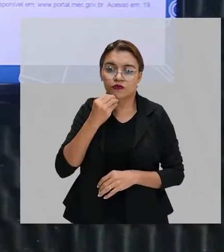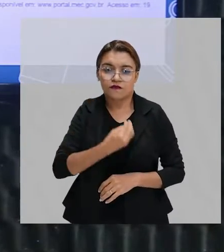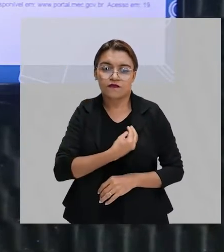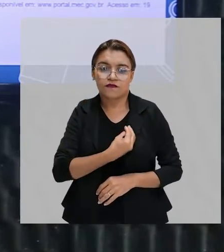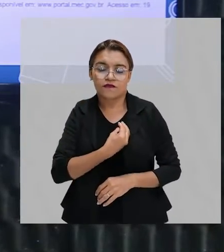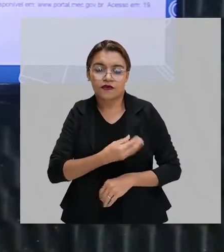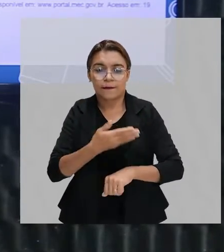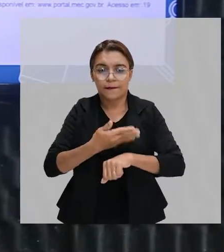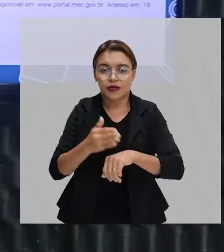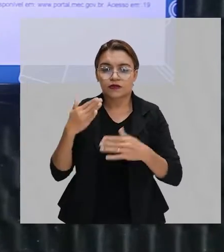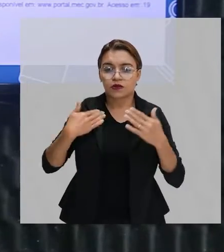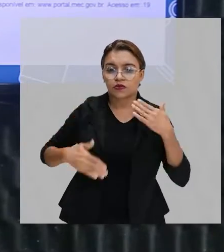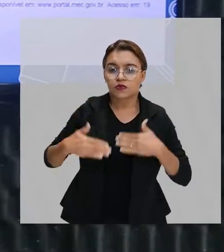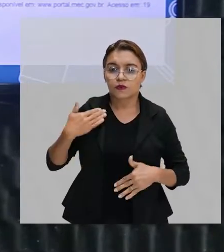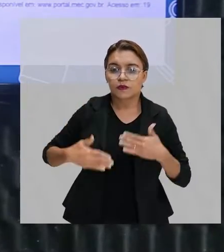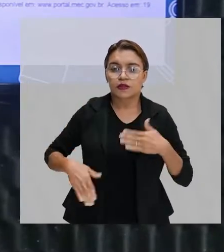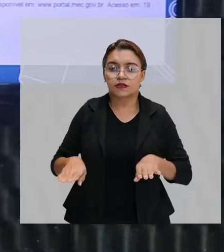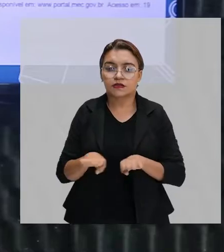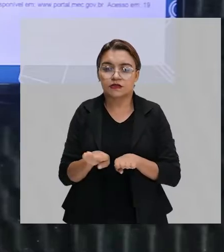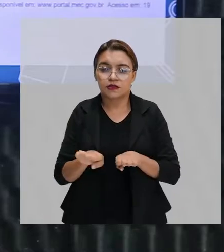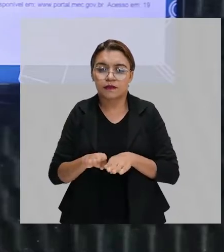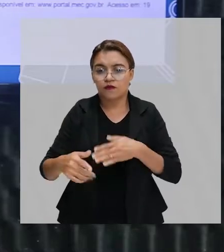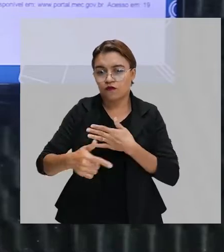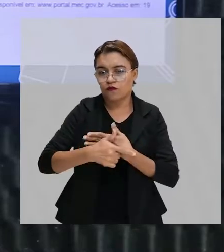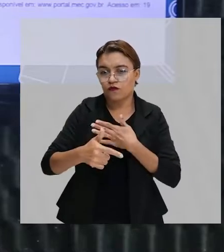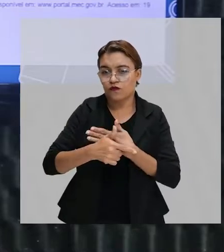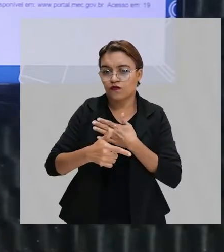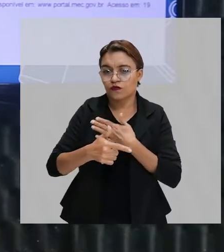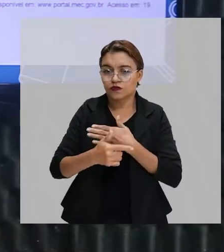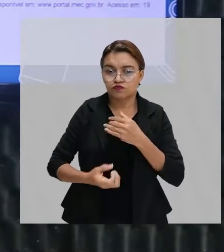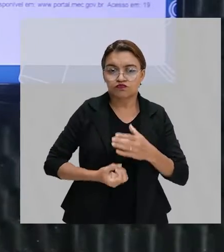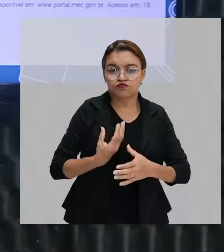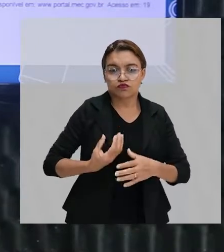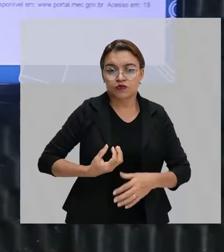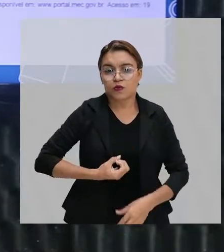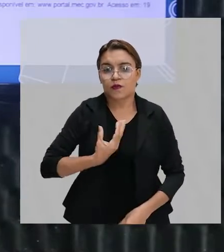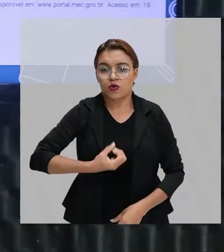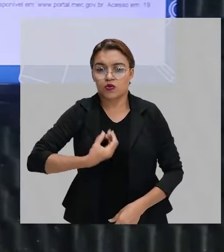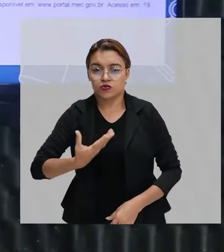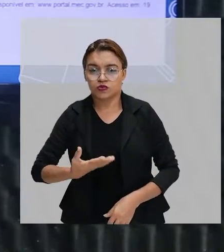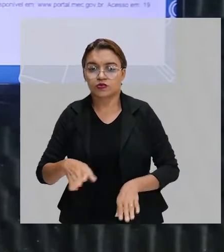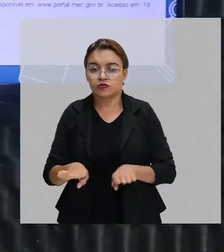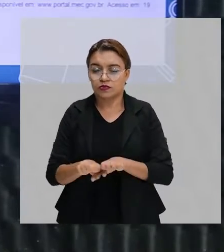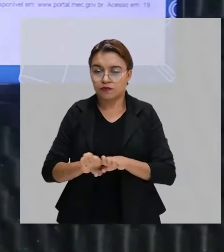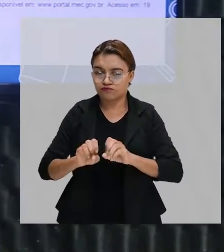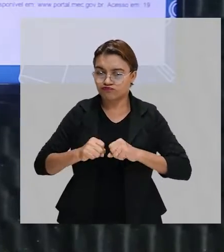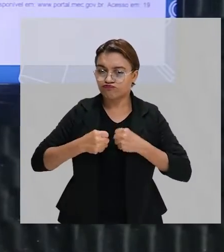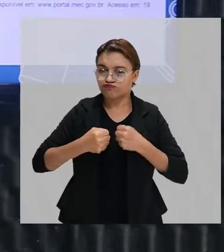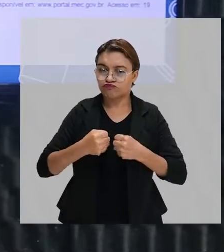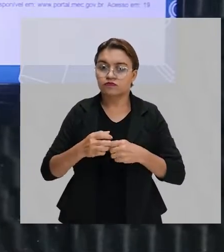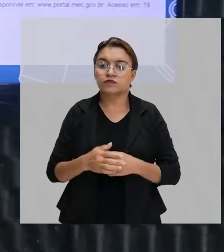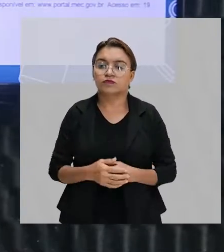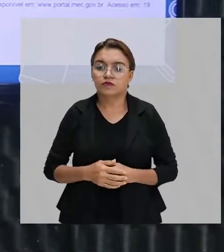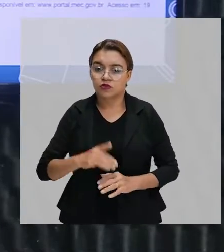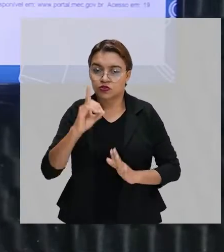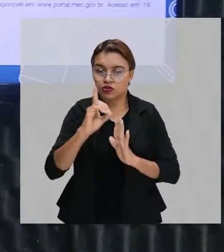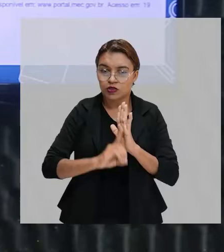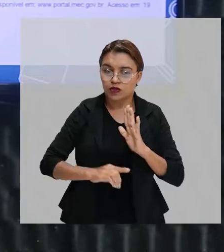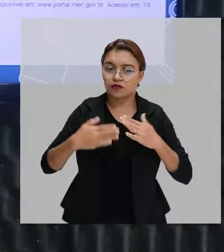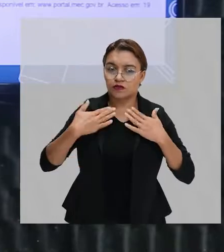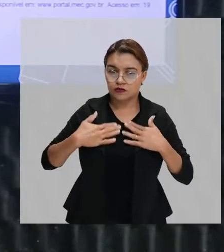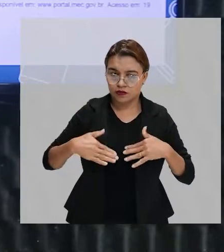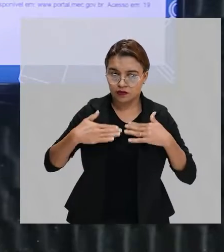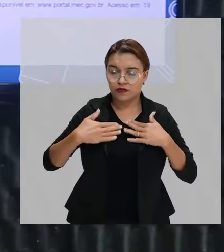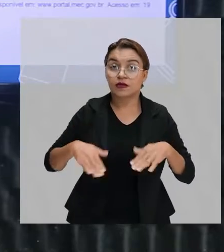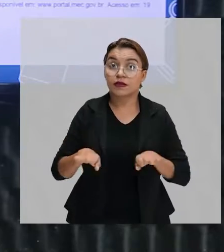compreensão do papel do corpo no mundo da produção no que tange ao controle sobre o próprio esforço e do direito ao